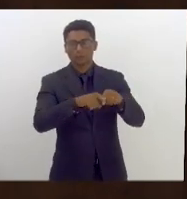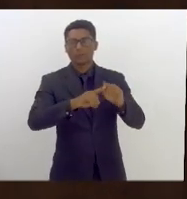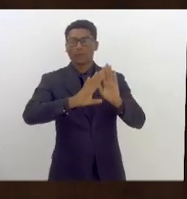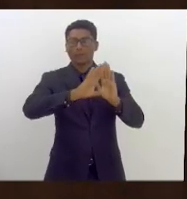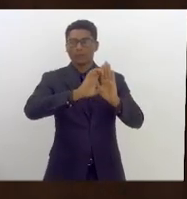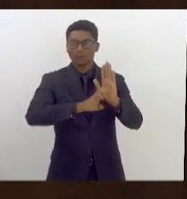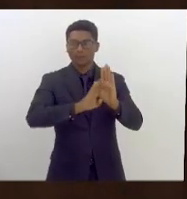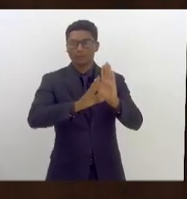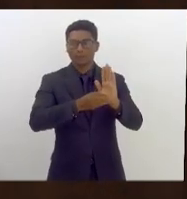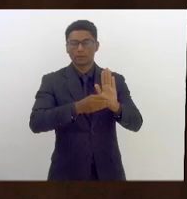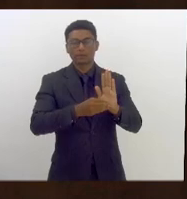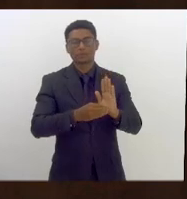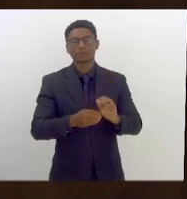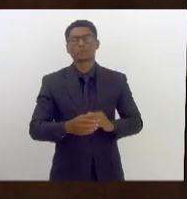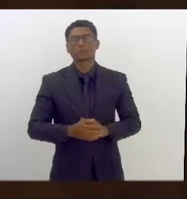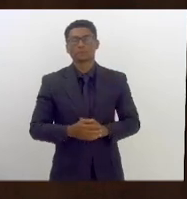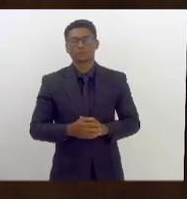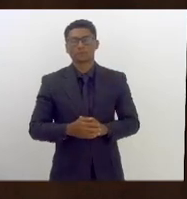duas, três,